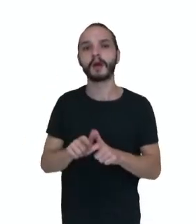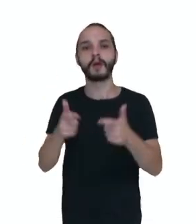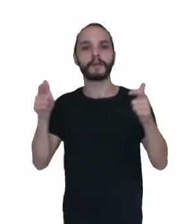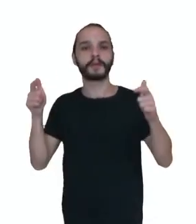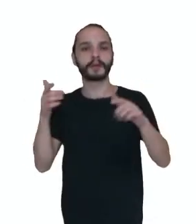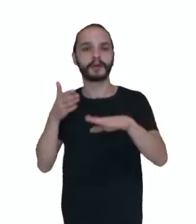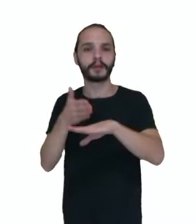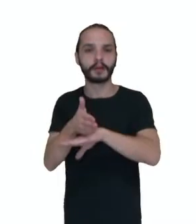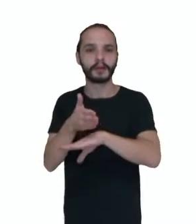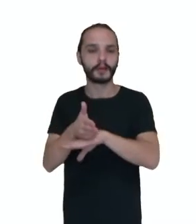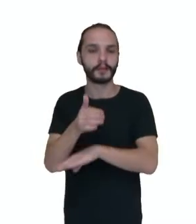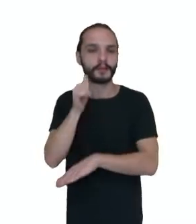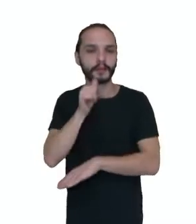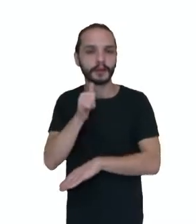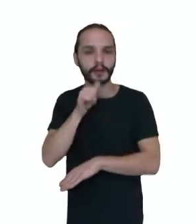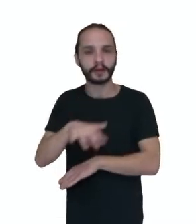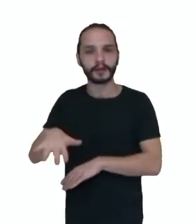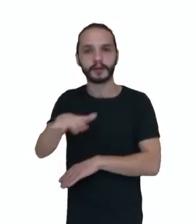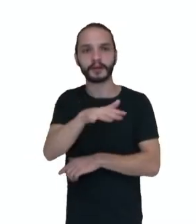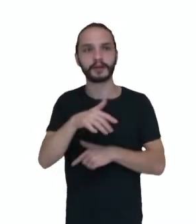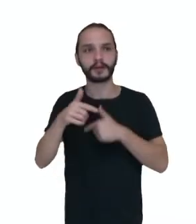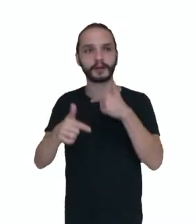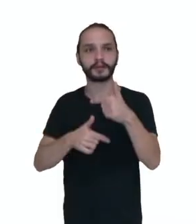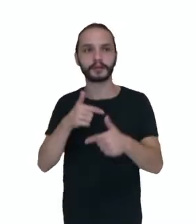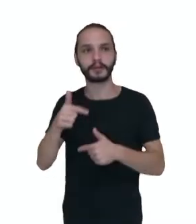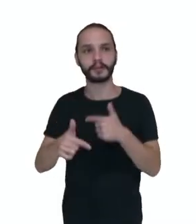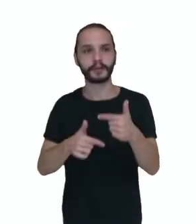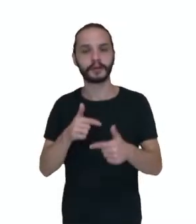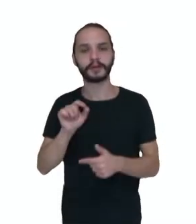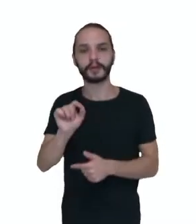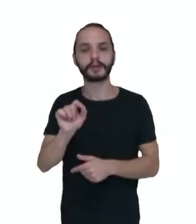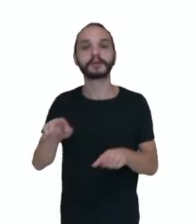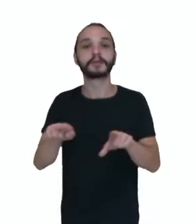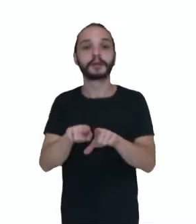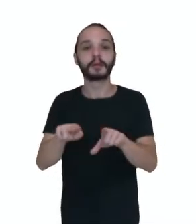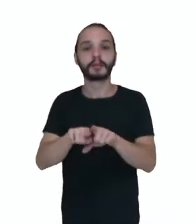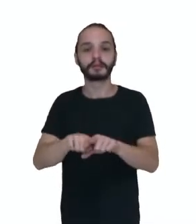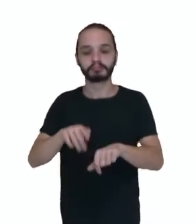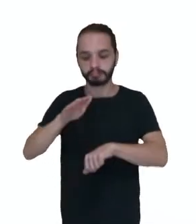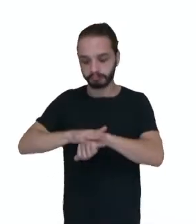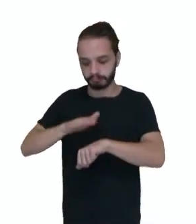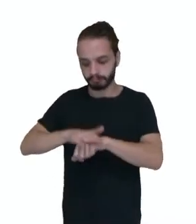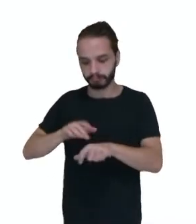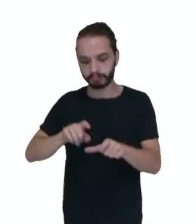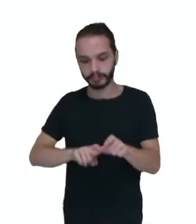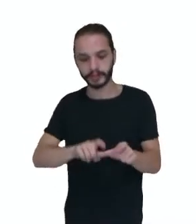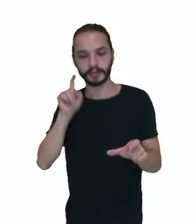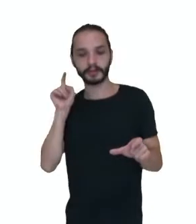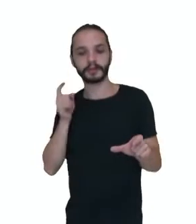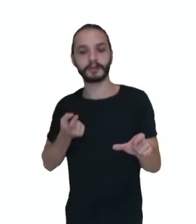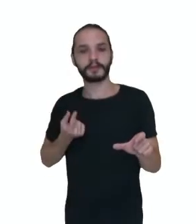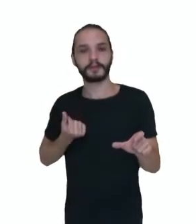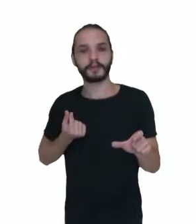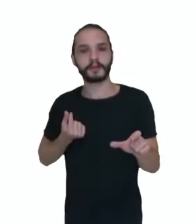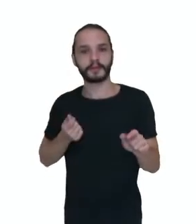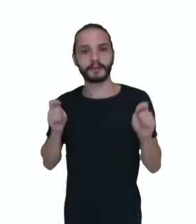participação das mulheres no mercado de trabalho e a sua autonomia financeira vão gerar algumas